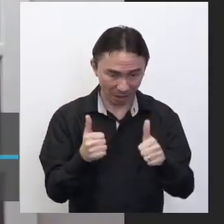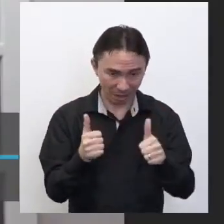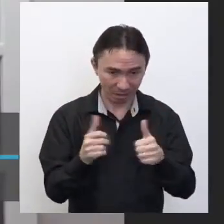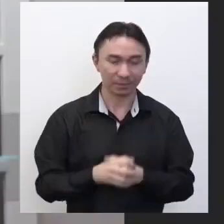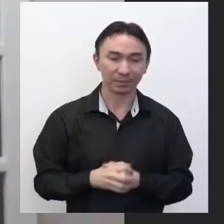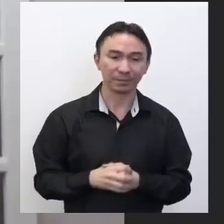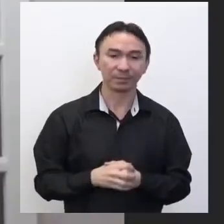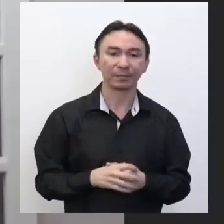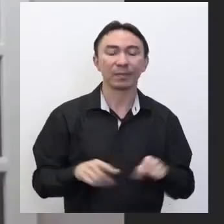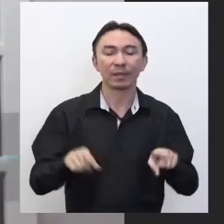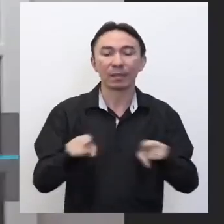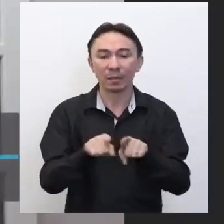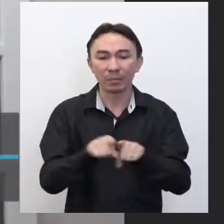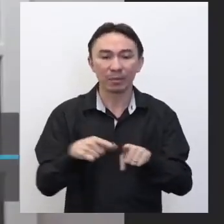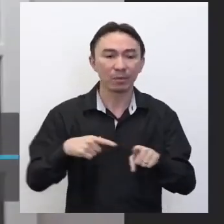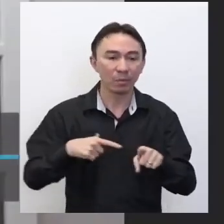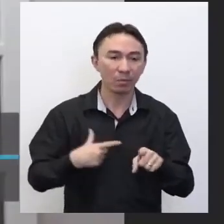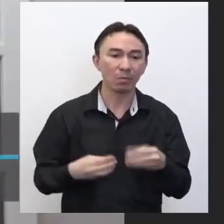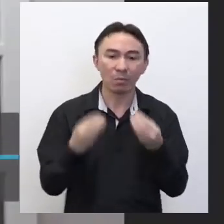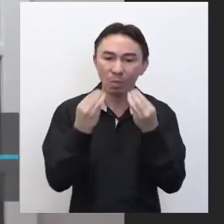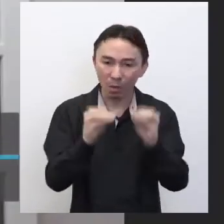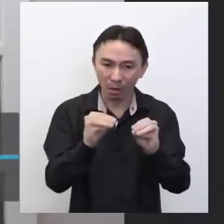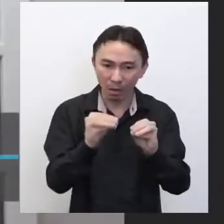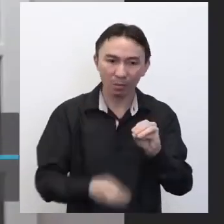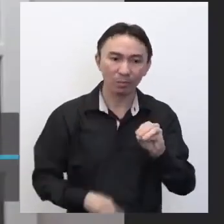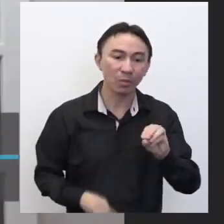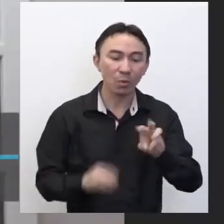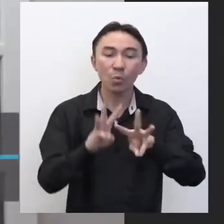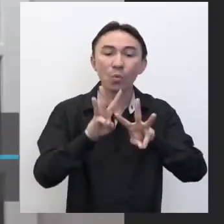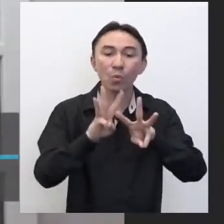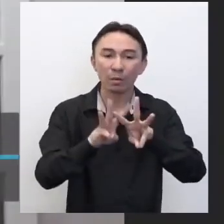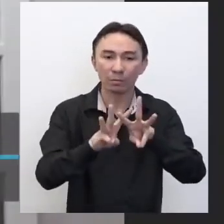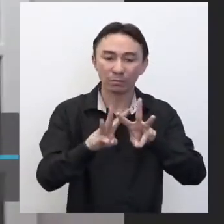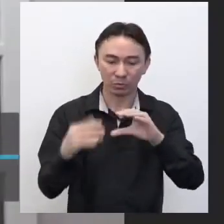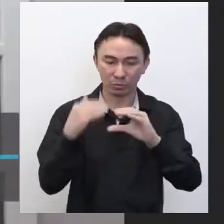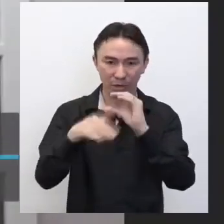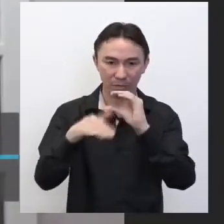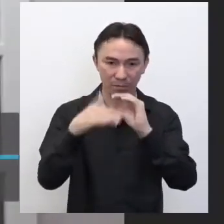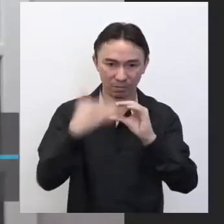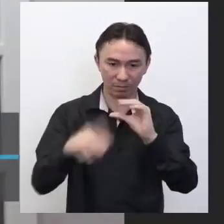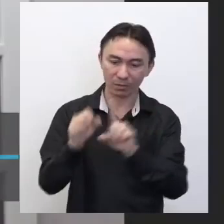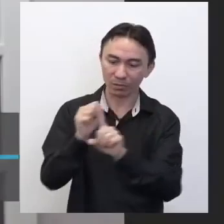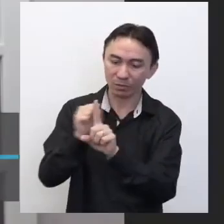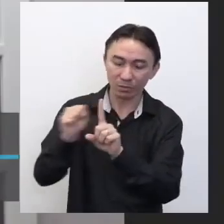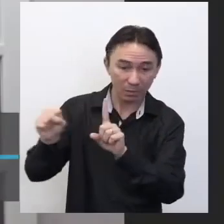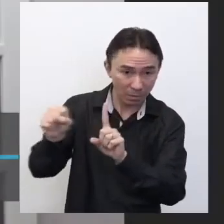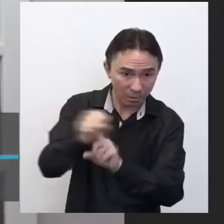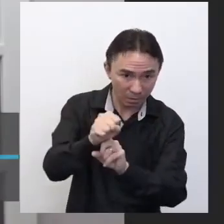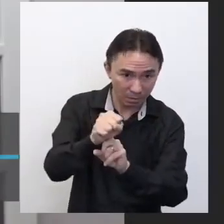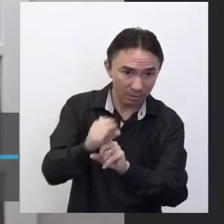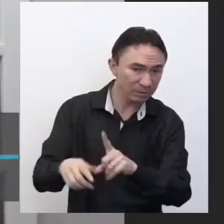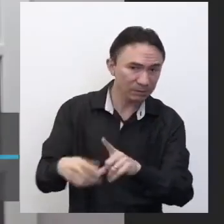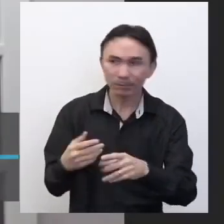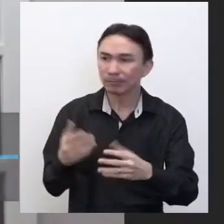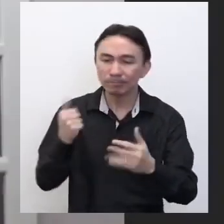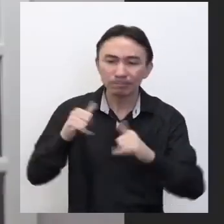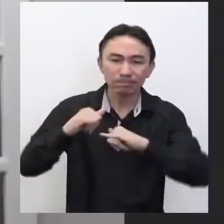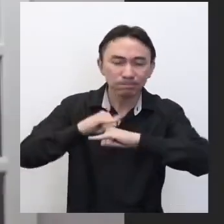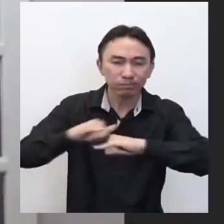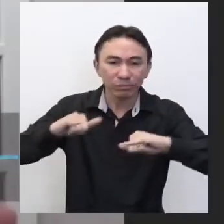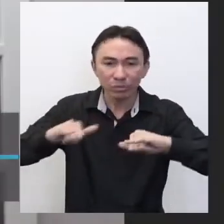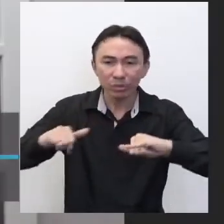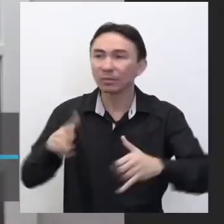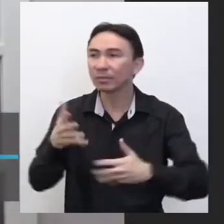eu vou colocar um link também no nosso chat de uma campanha que a sociedade civil está organizando para arrecadação de aparelhos eletrônicos com